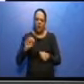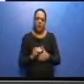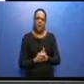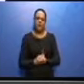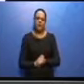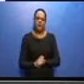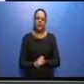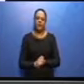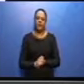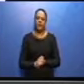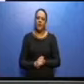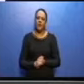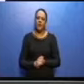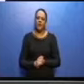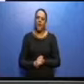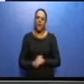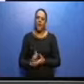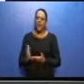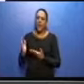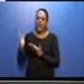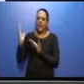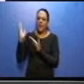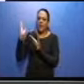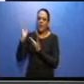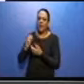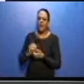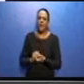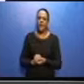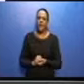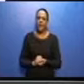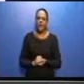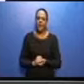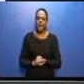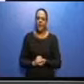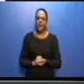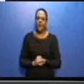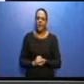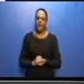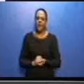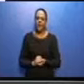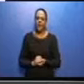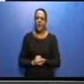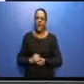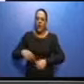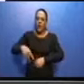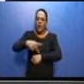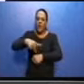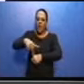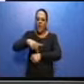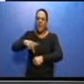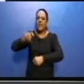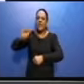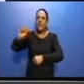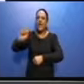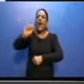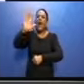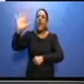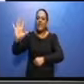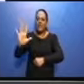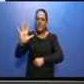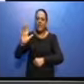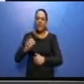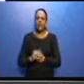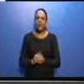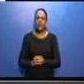Aqui nós temos como se fosse um zoom, né, para a gente observar mais próximo, né, quais são os países que compõem aí,